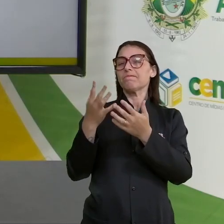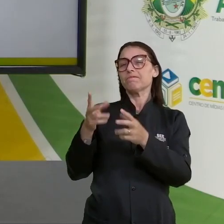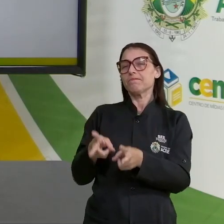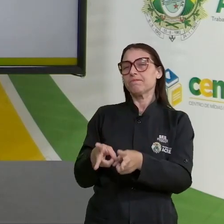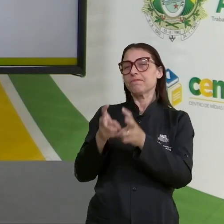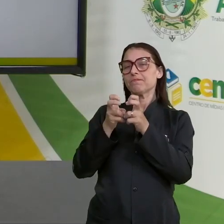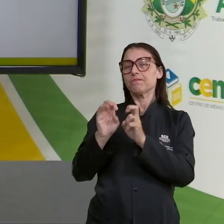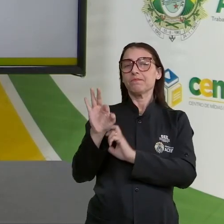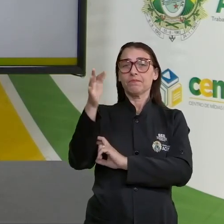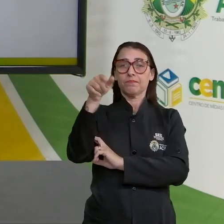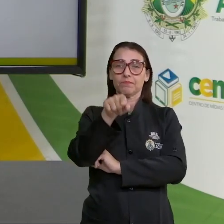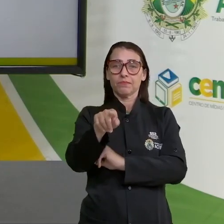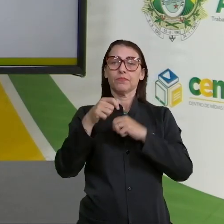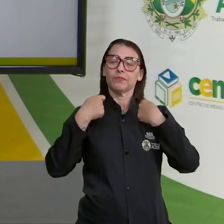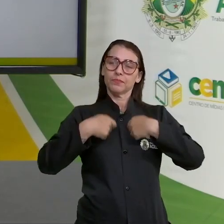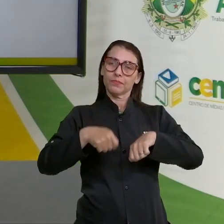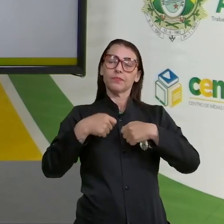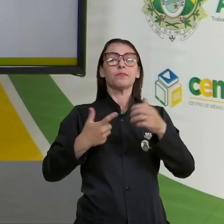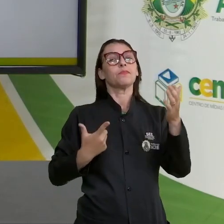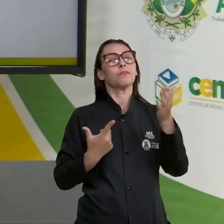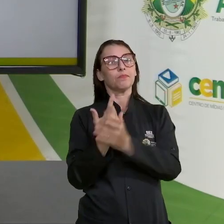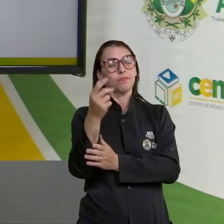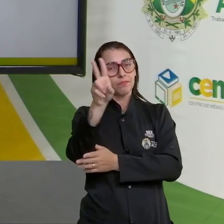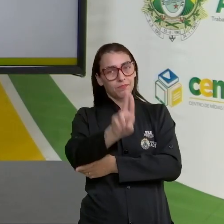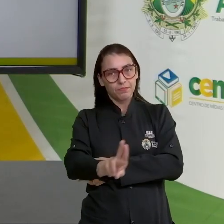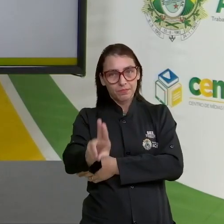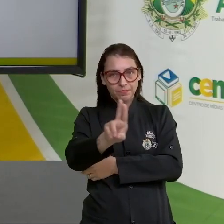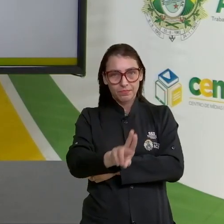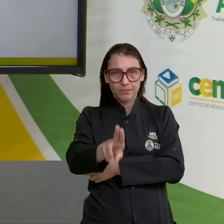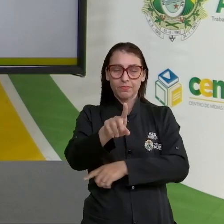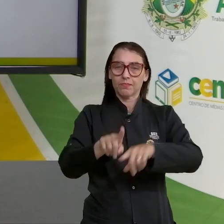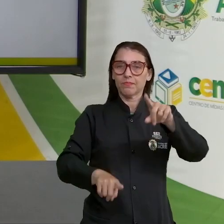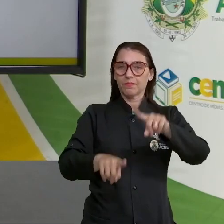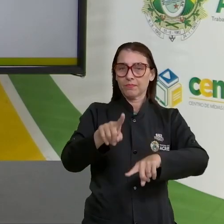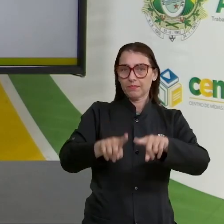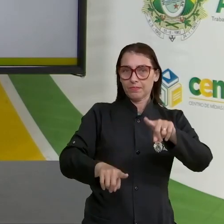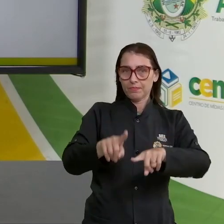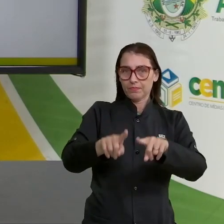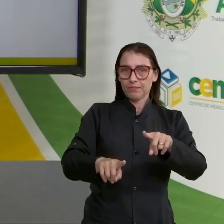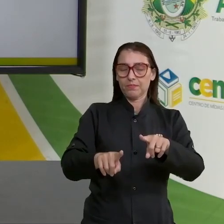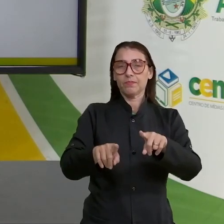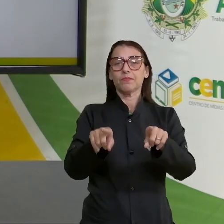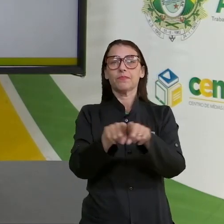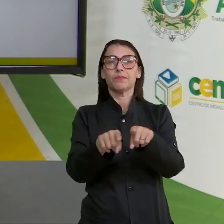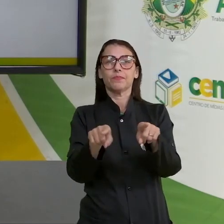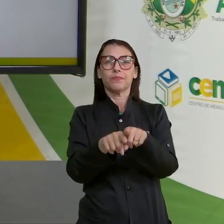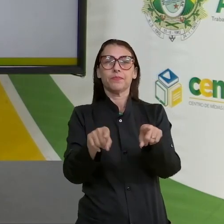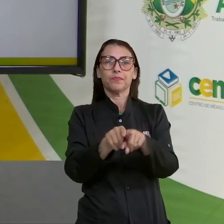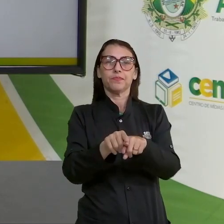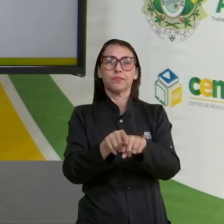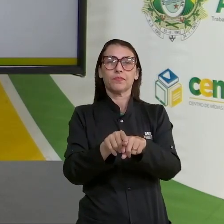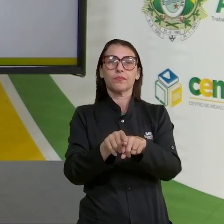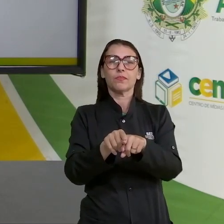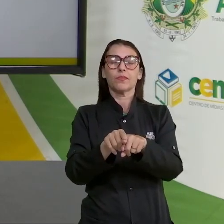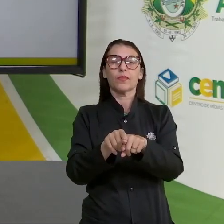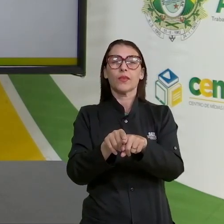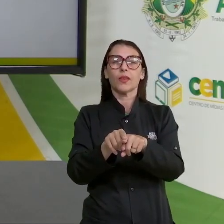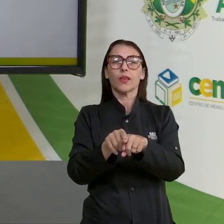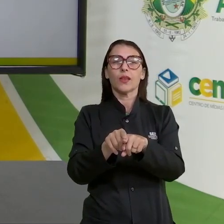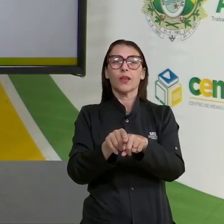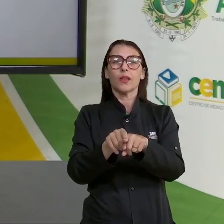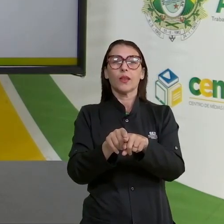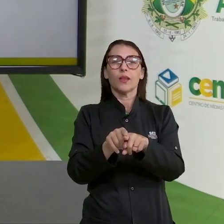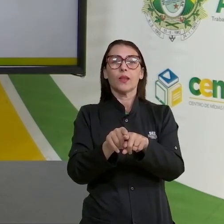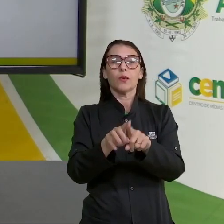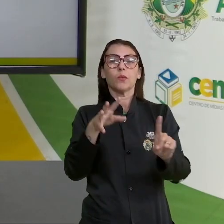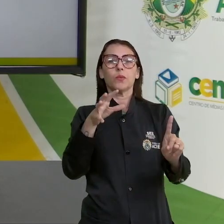a situação que você precisa adquirir determinado item. Então, muitas vezes, é uma espécie de